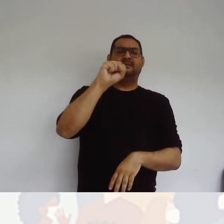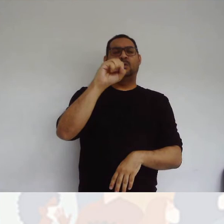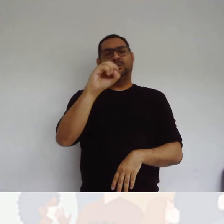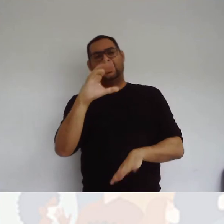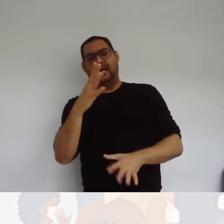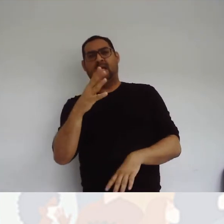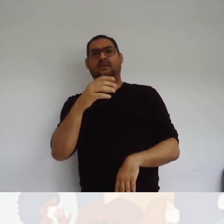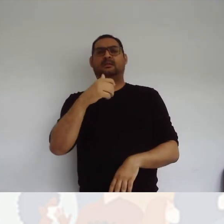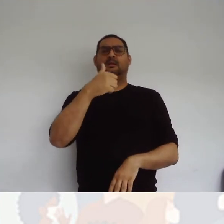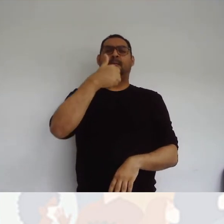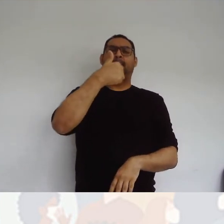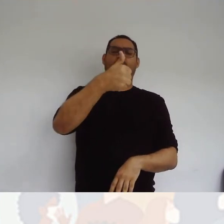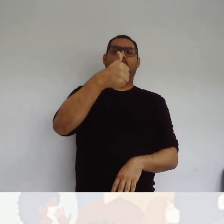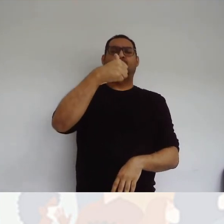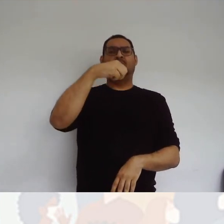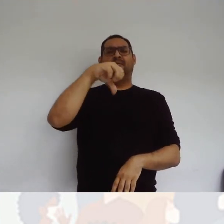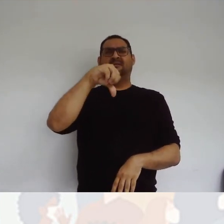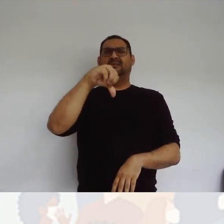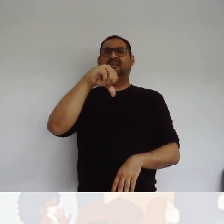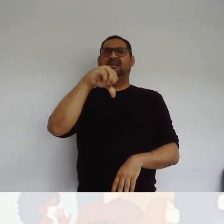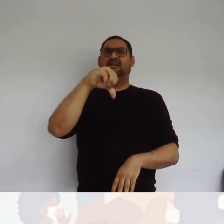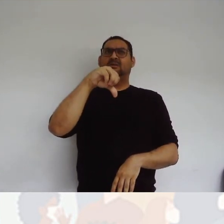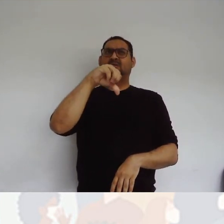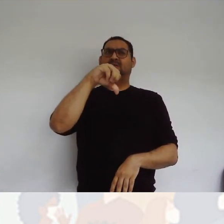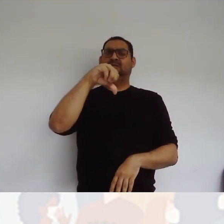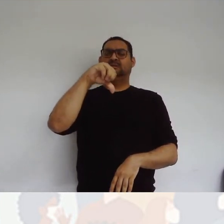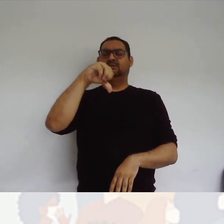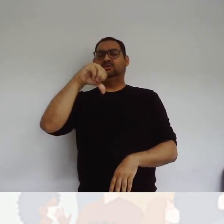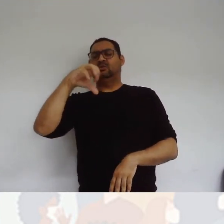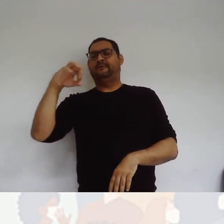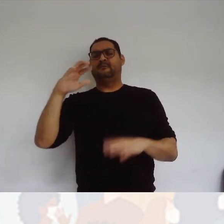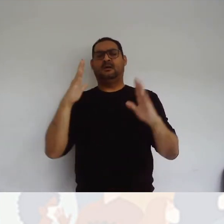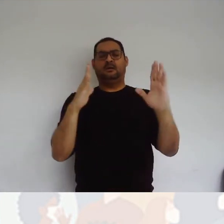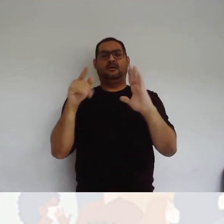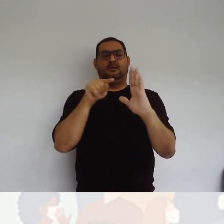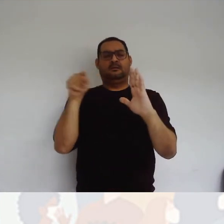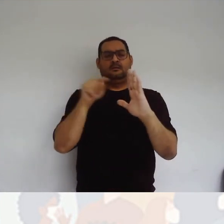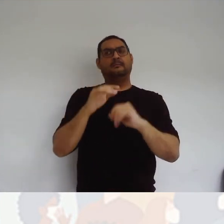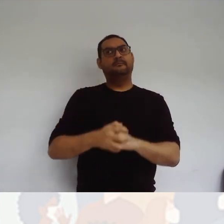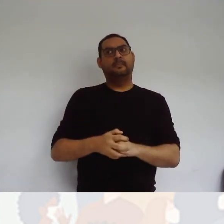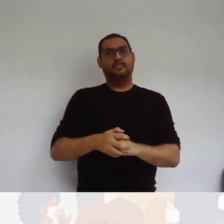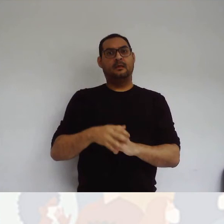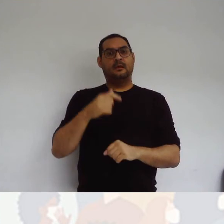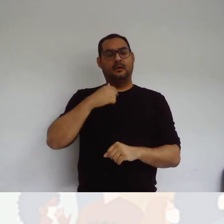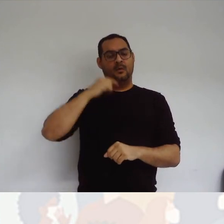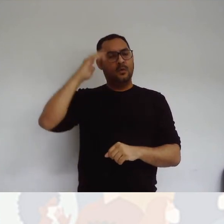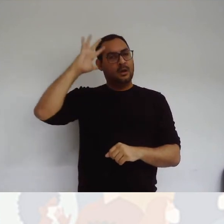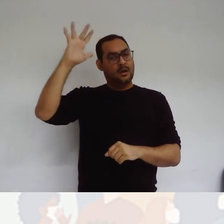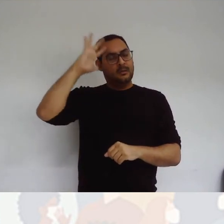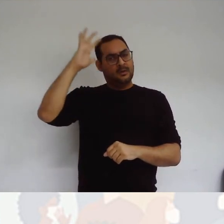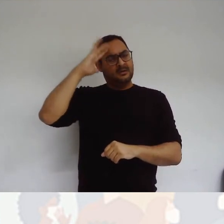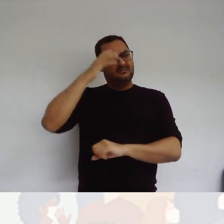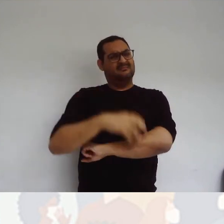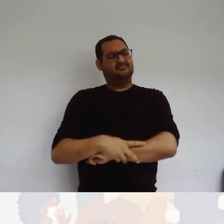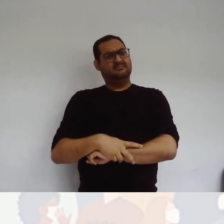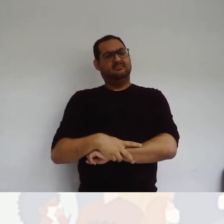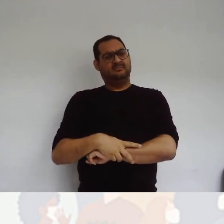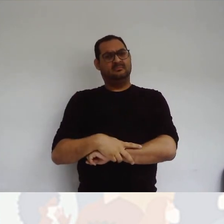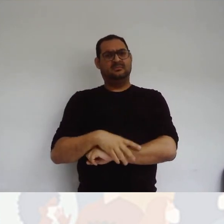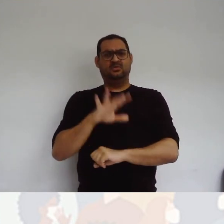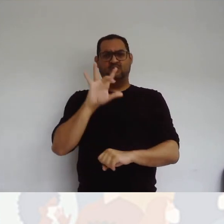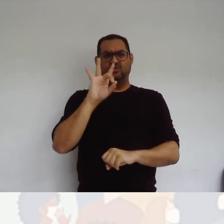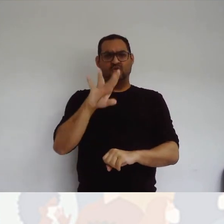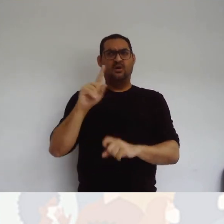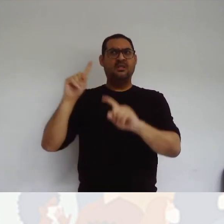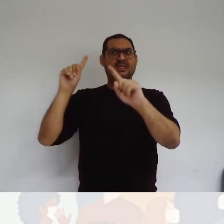da década de 80, início da década de 90. Mas aí me veio essa reflexão. Seria só o estímulo